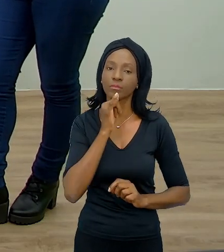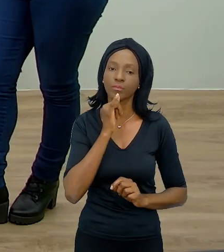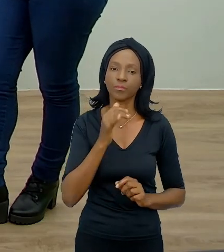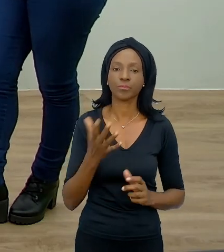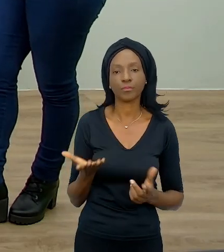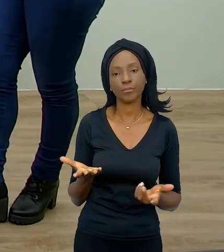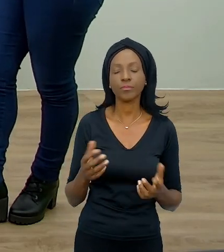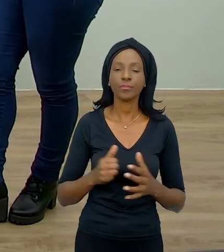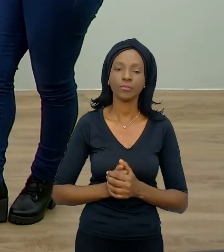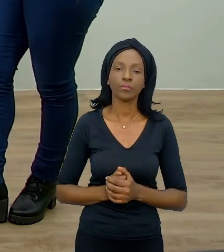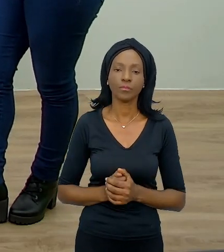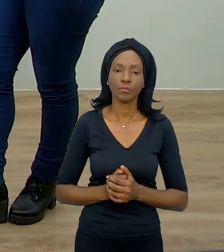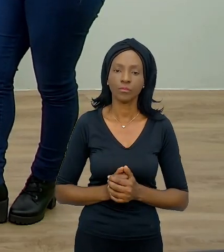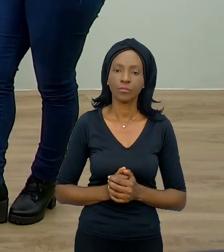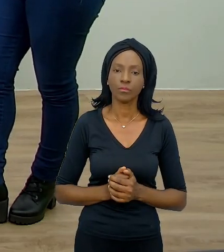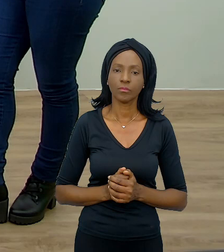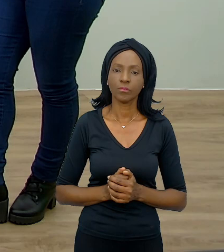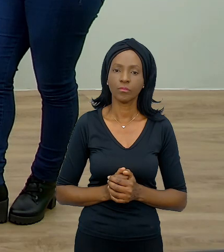tá?